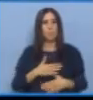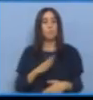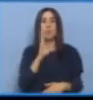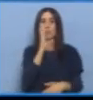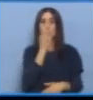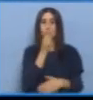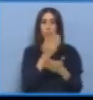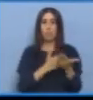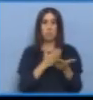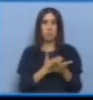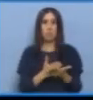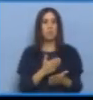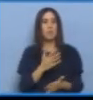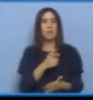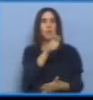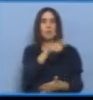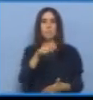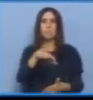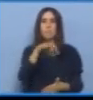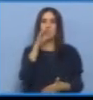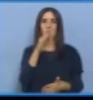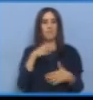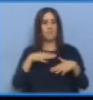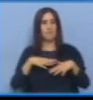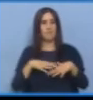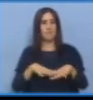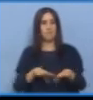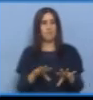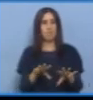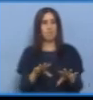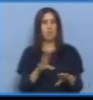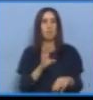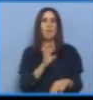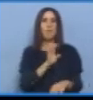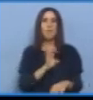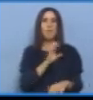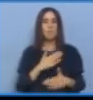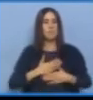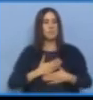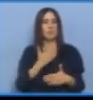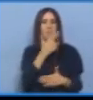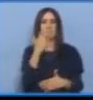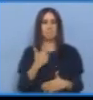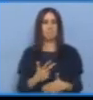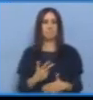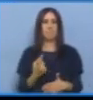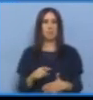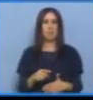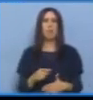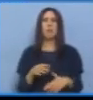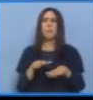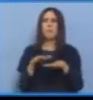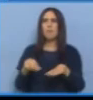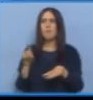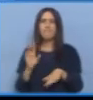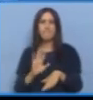estudantes são pessoas que escolhem viver as suas férias de uma forma de entrega total. Em vez de irem para a praia,